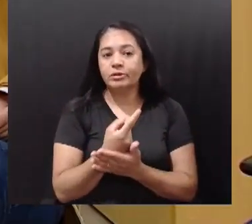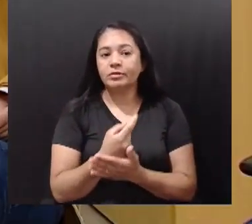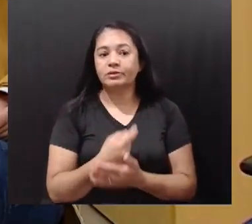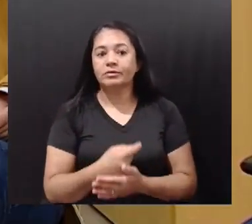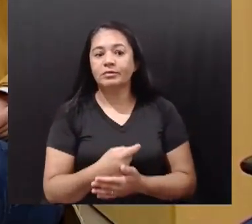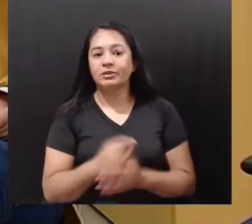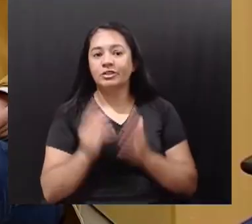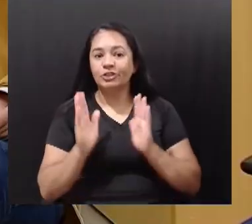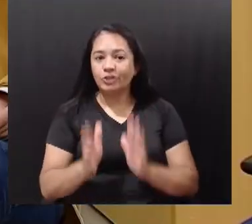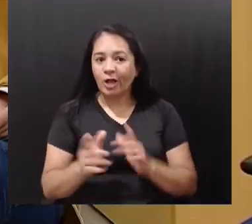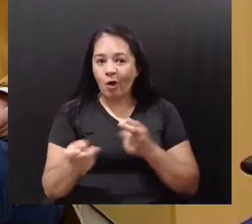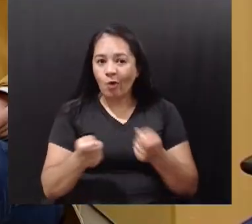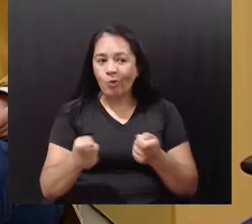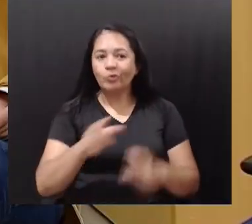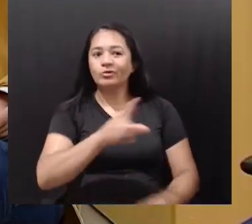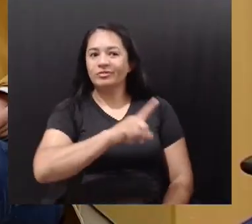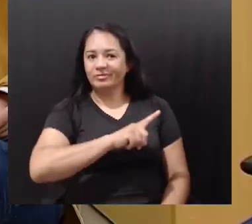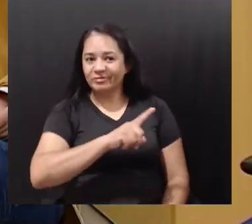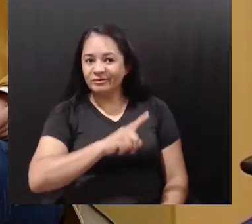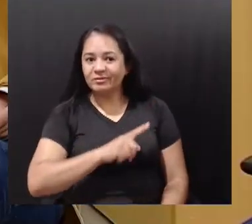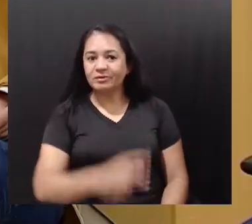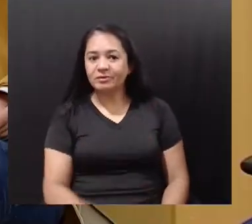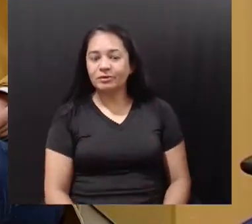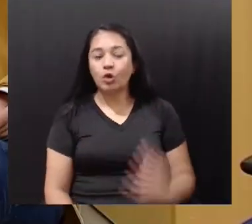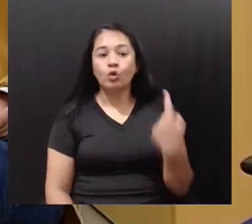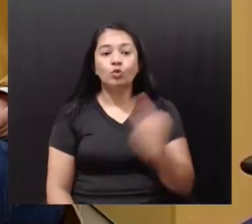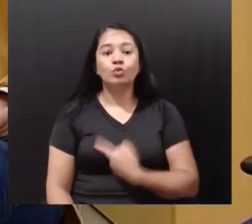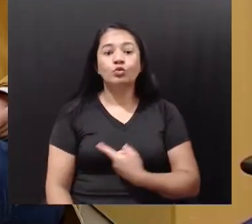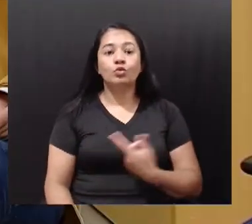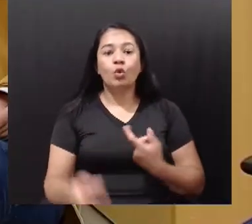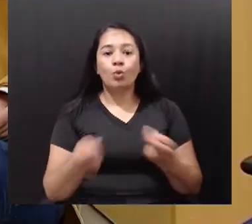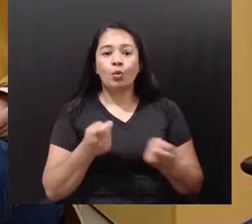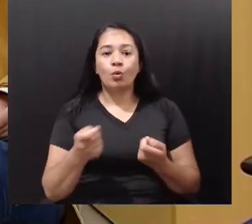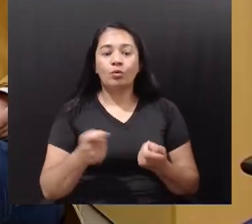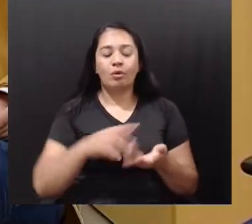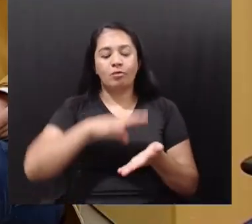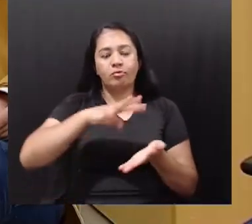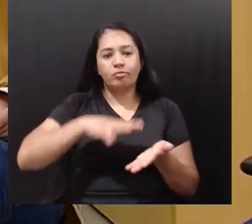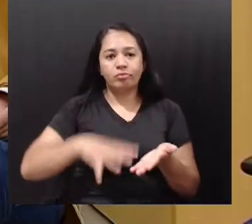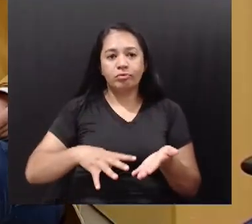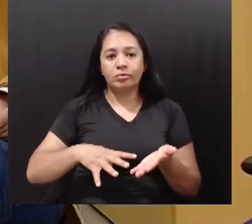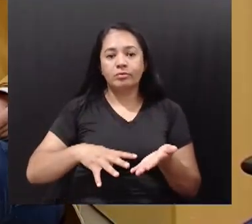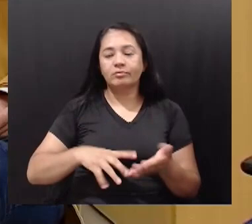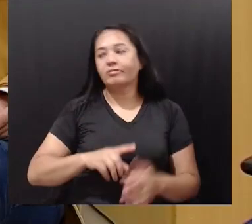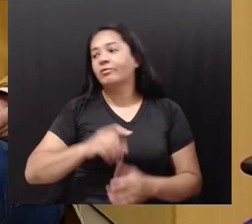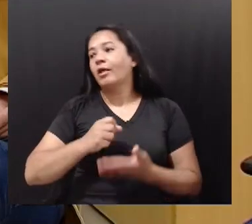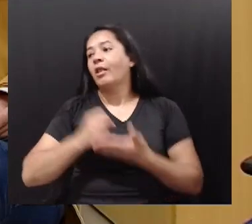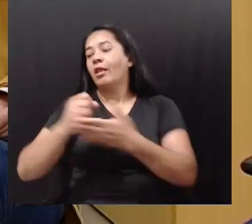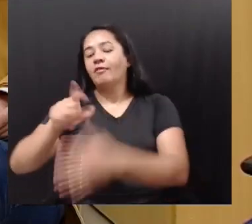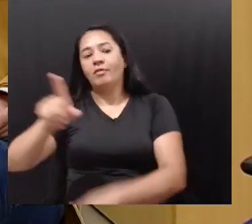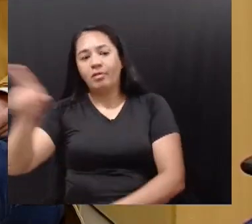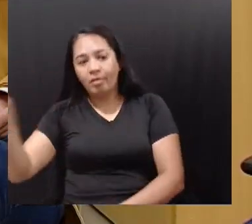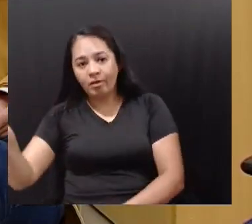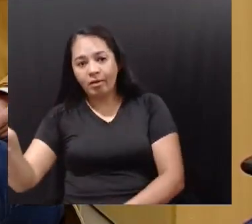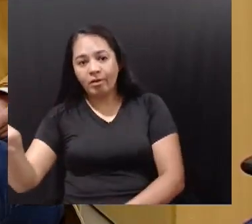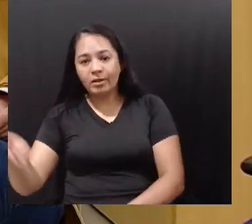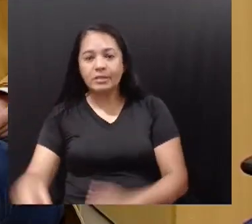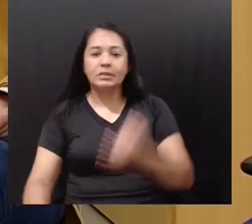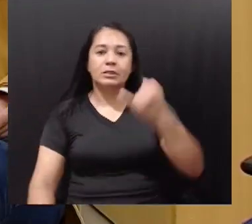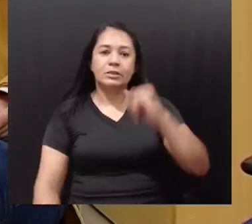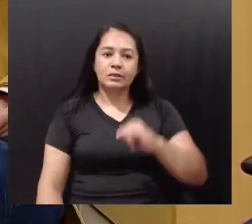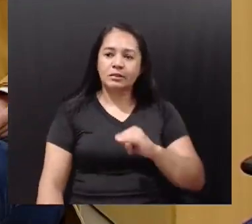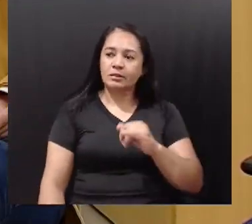ali, entendeu? O próximo controle, a nota fiscal vai para o requisitante, para ver se foi realmente aquilo que